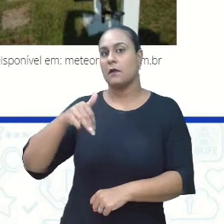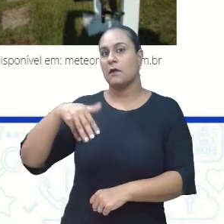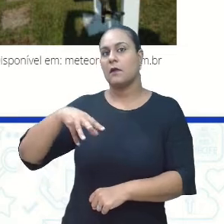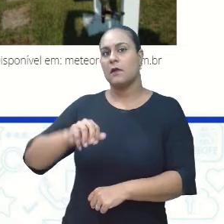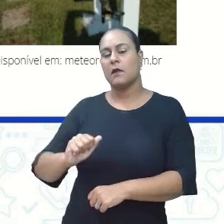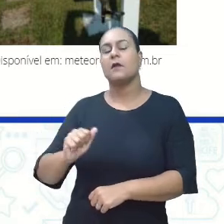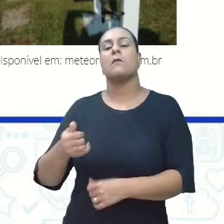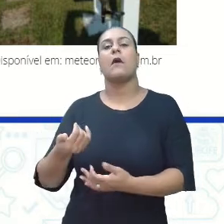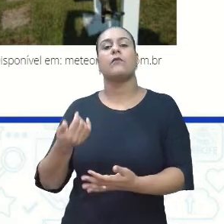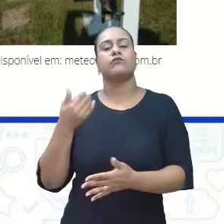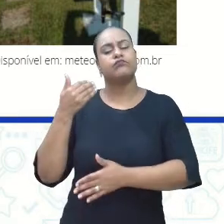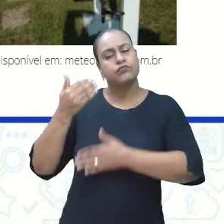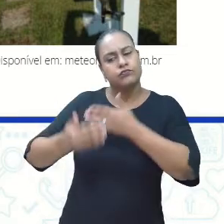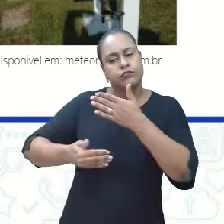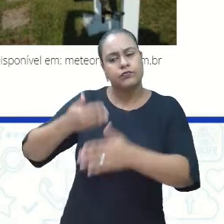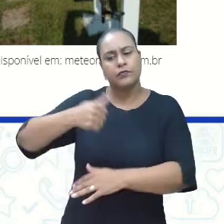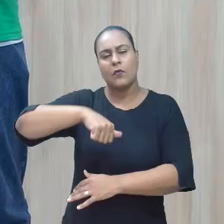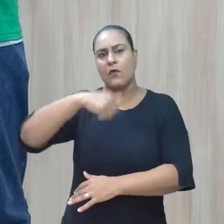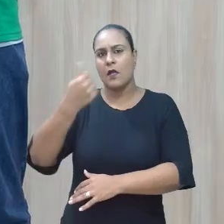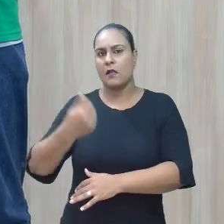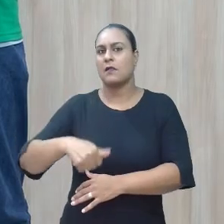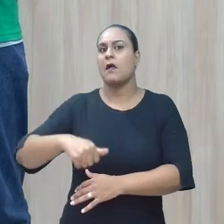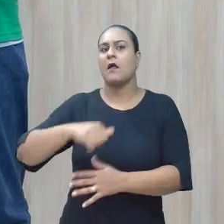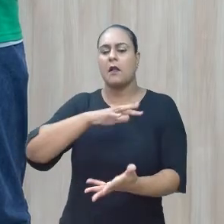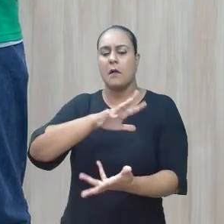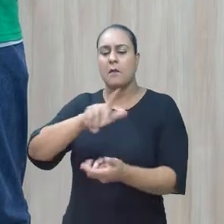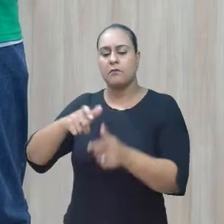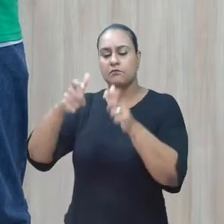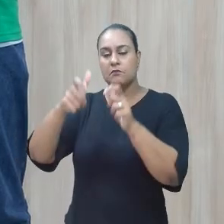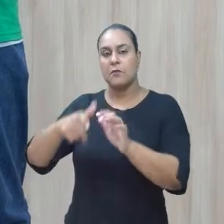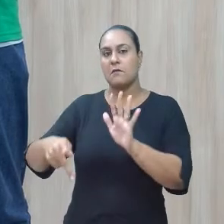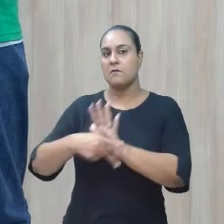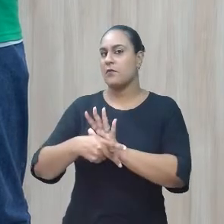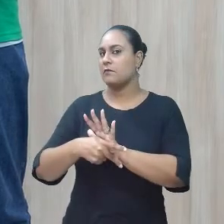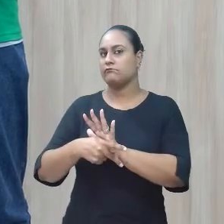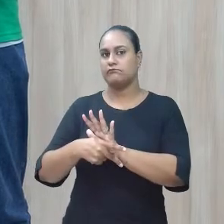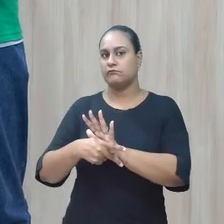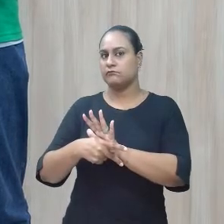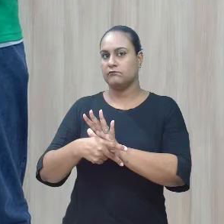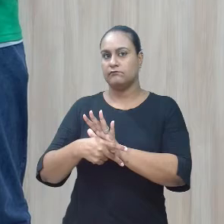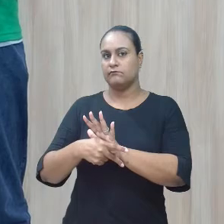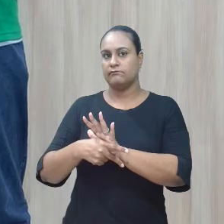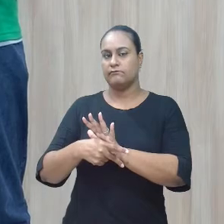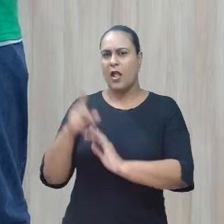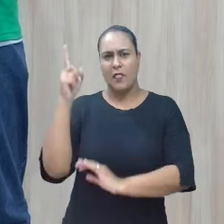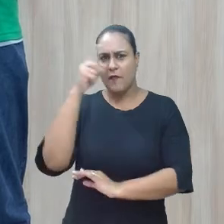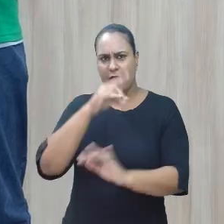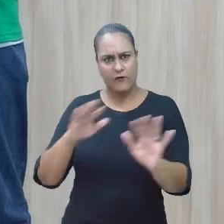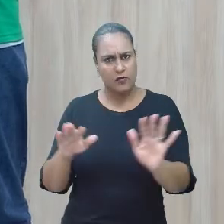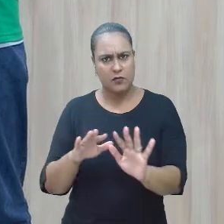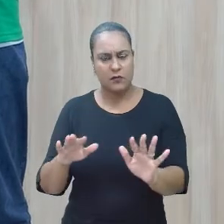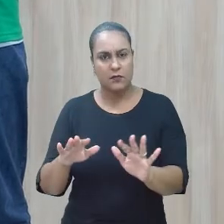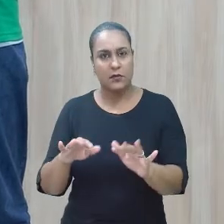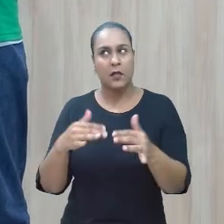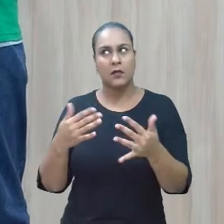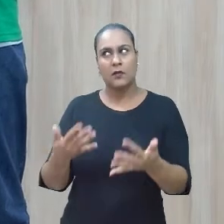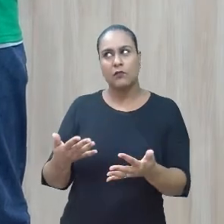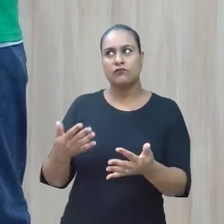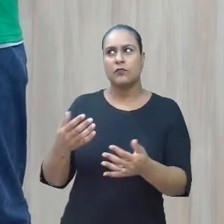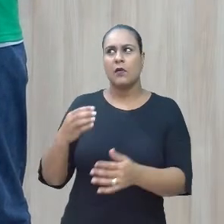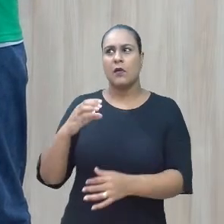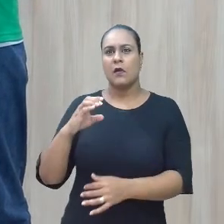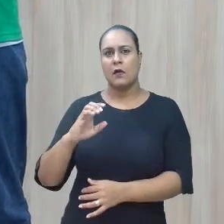de 25 a 30 anos da atmosfera daquele local. Gente, não tem mistério sobre isso. Agora, quando a gente fala de